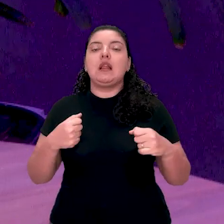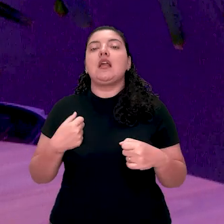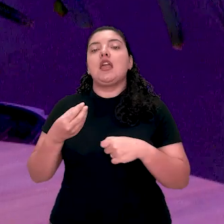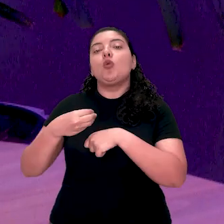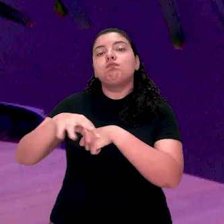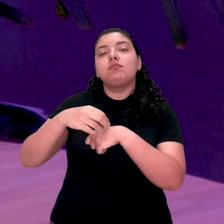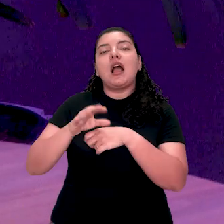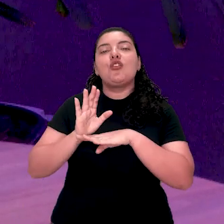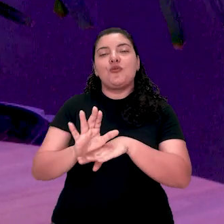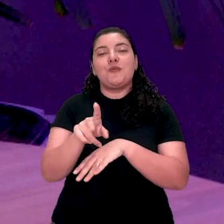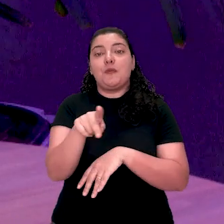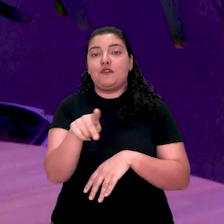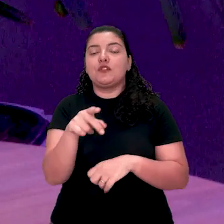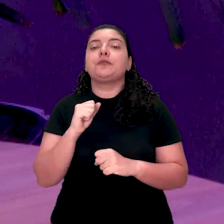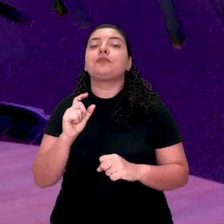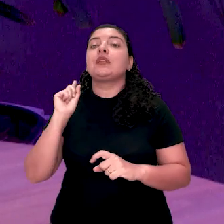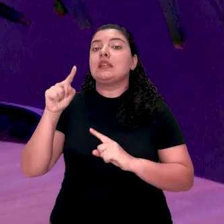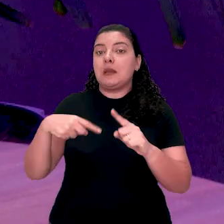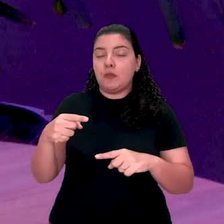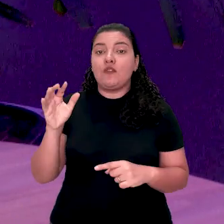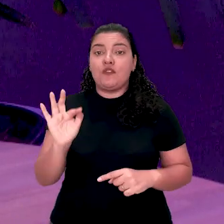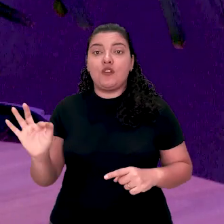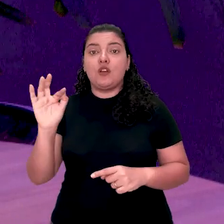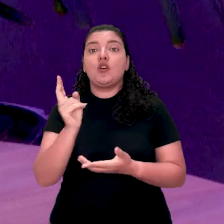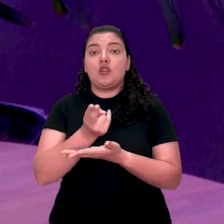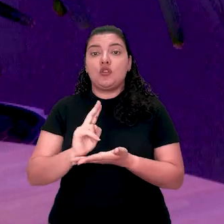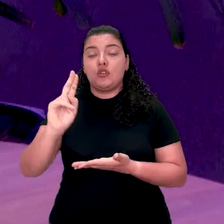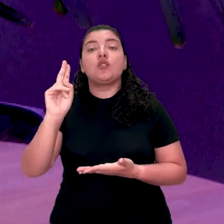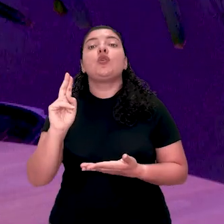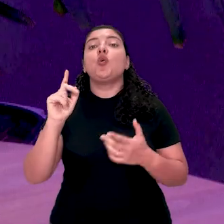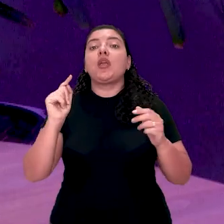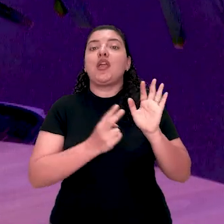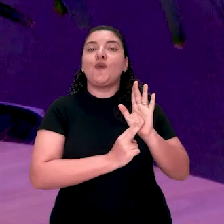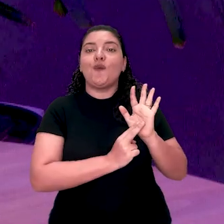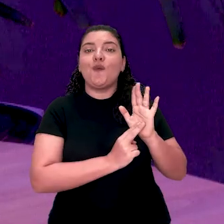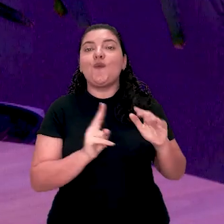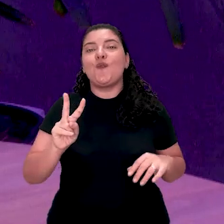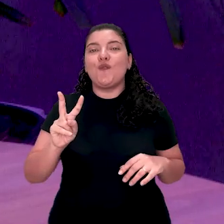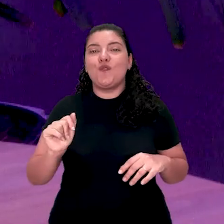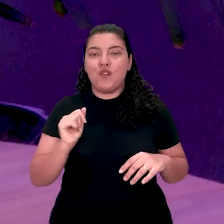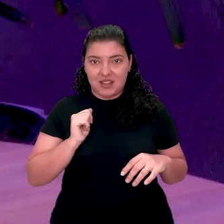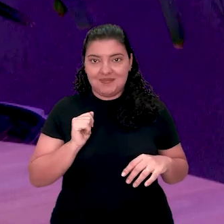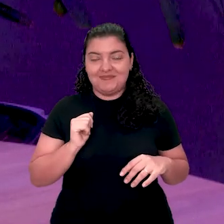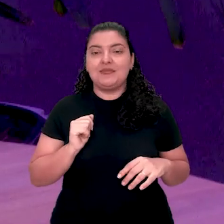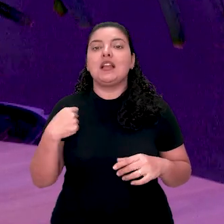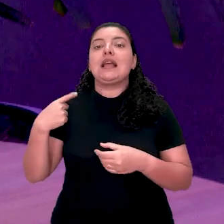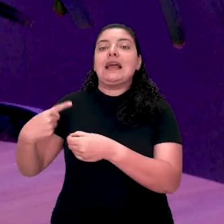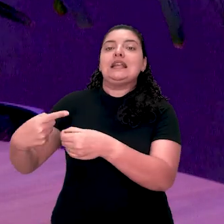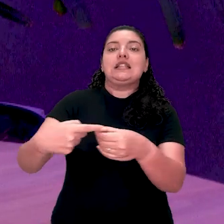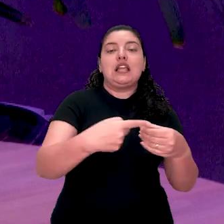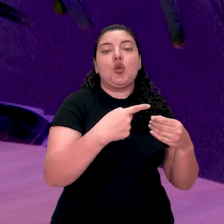formadora. Depois eu trabalhei na faculdade, na Universidade do Acaraú. Passei 2 anos também lá, trabalhando nos interiores,